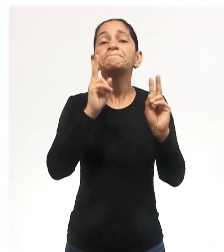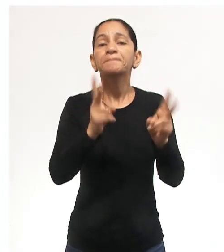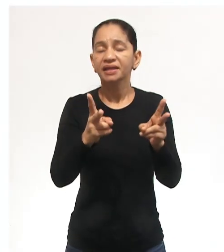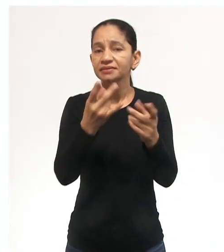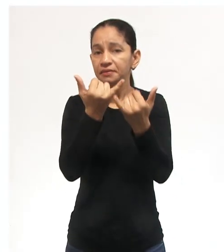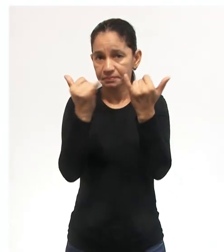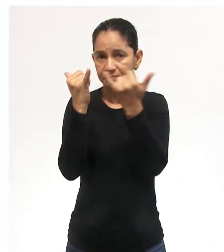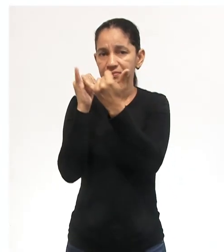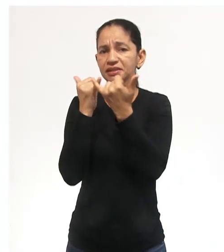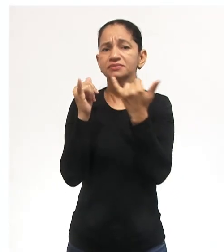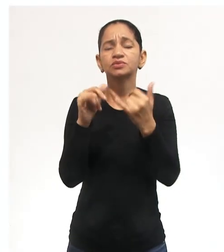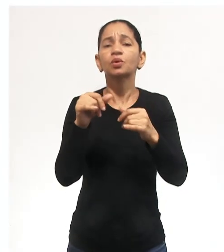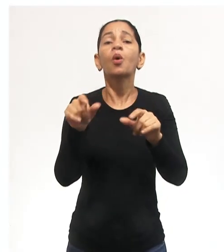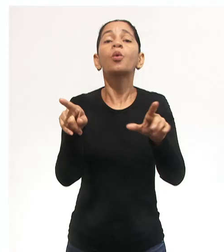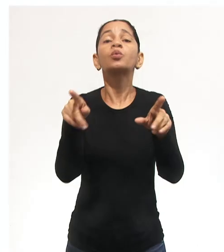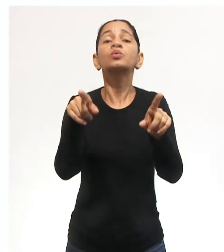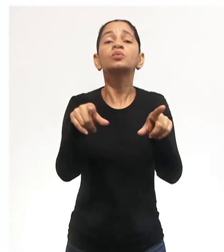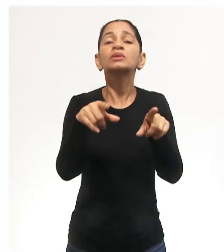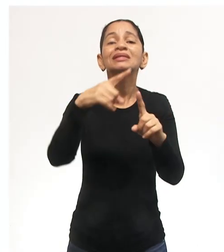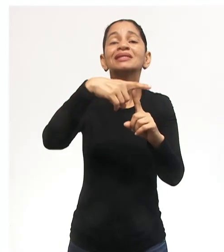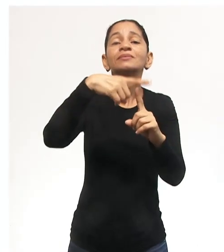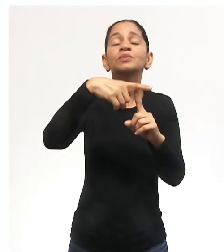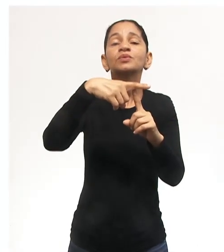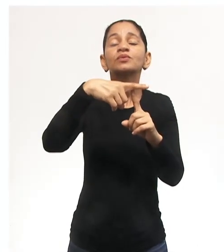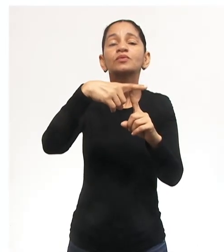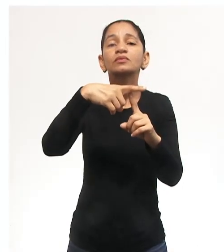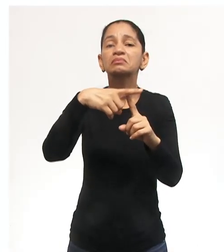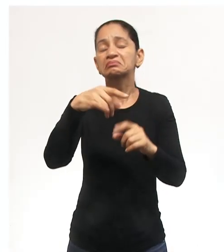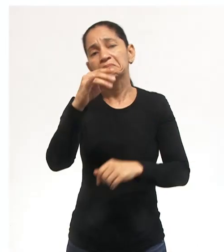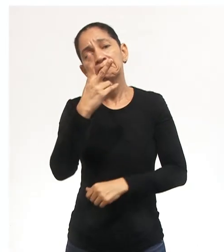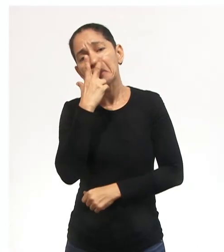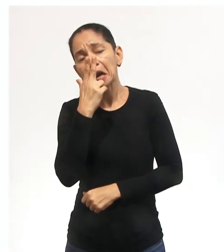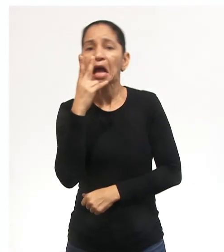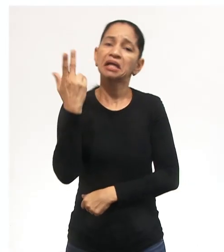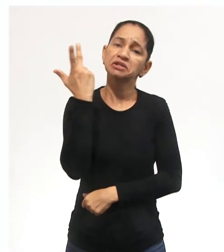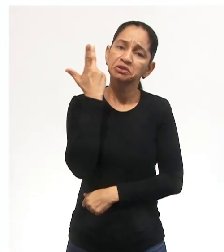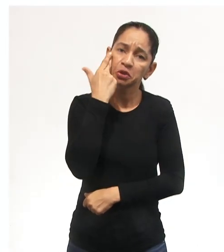de comércio? Vendas de produtos novos ou usados.